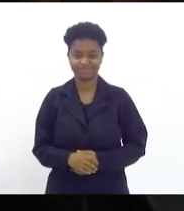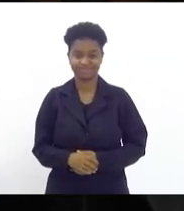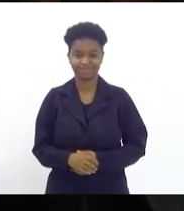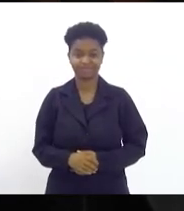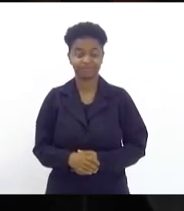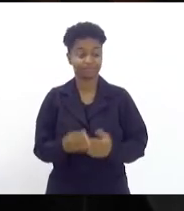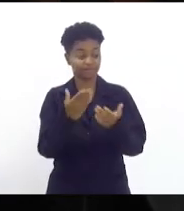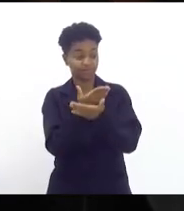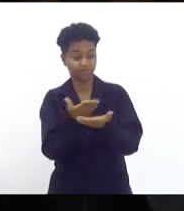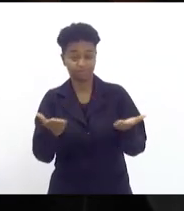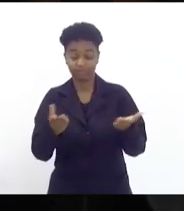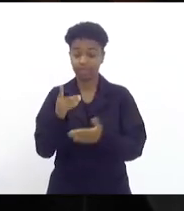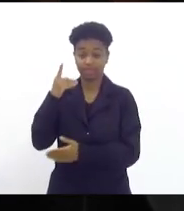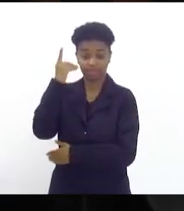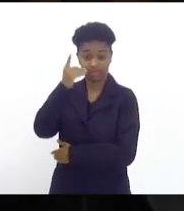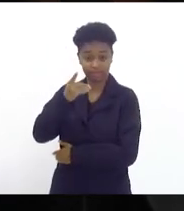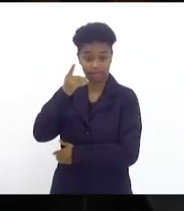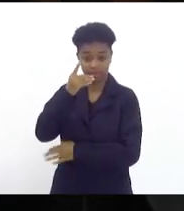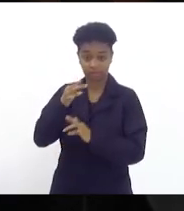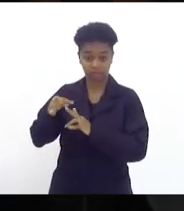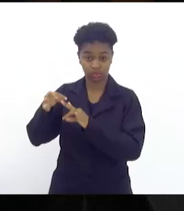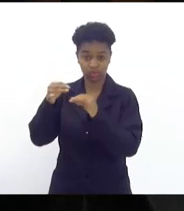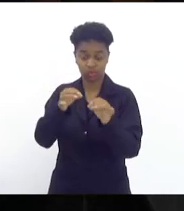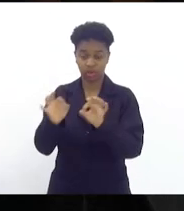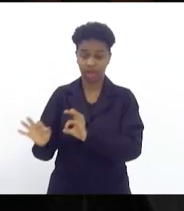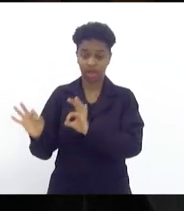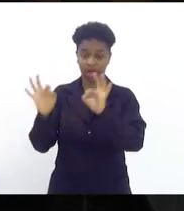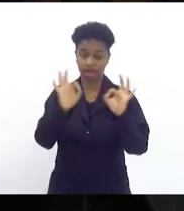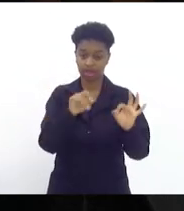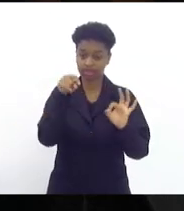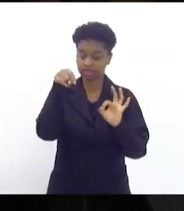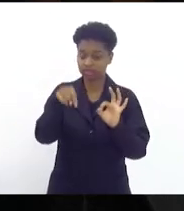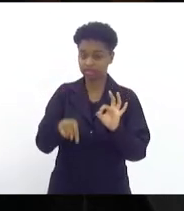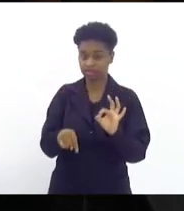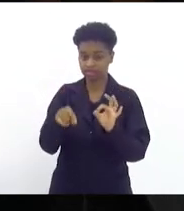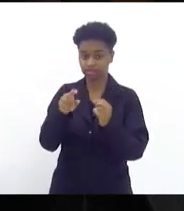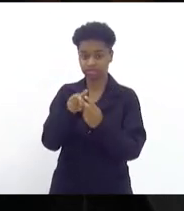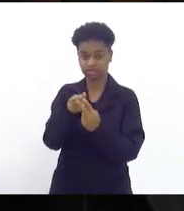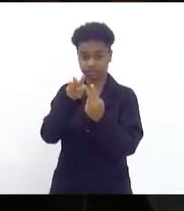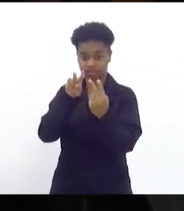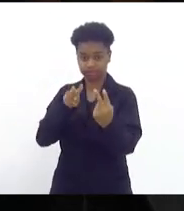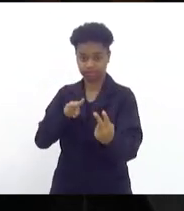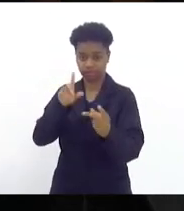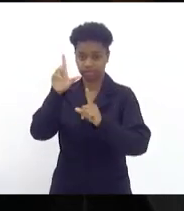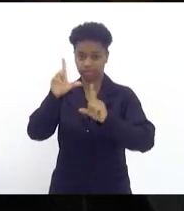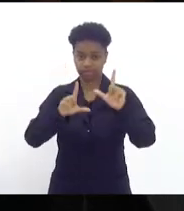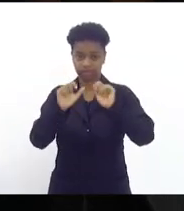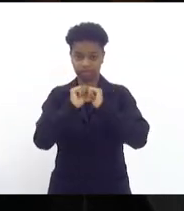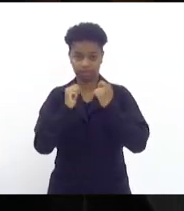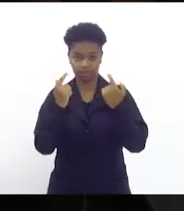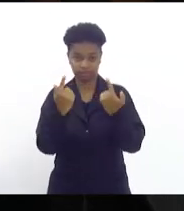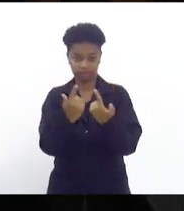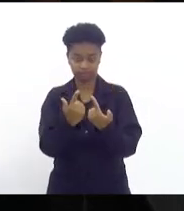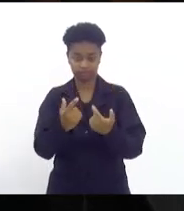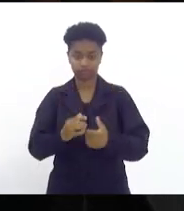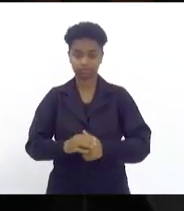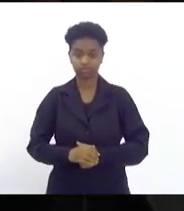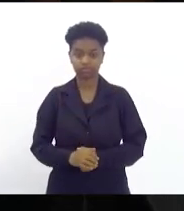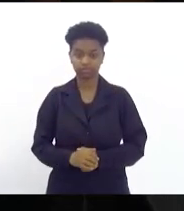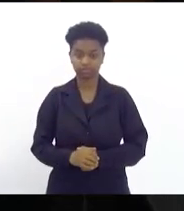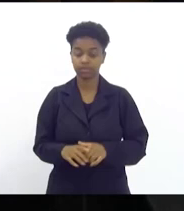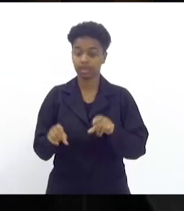senhoras e senhores deputados que nos assistem pela TV alerj e